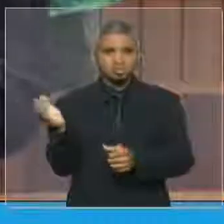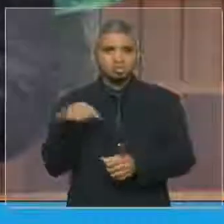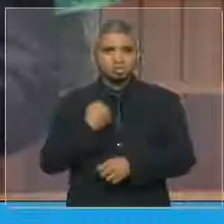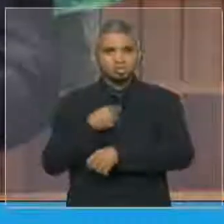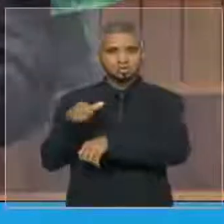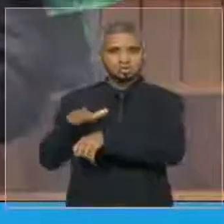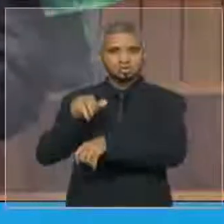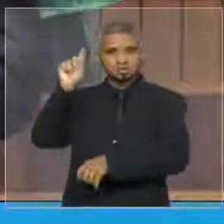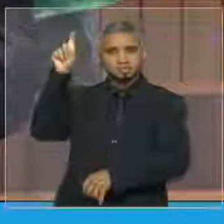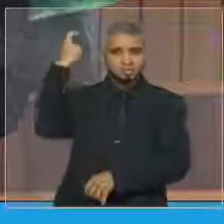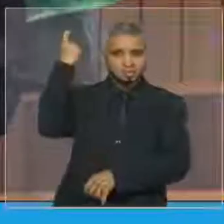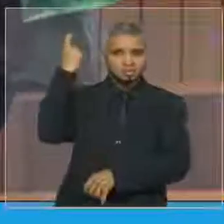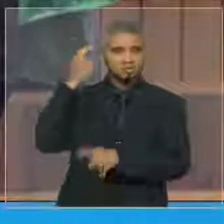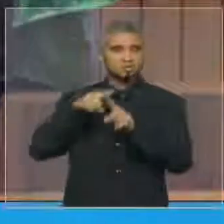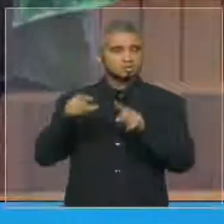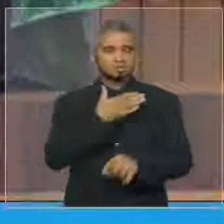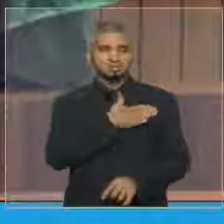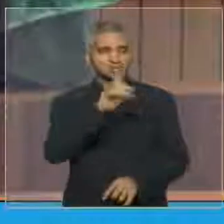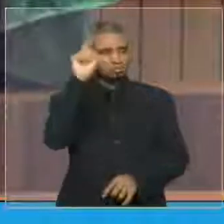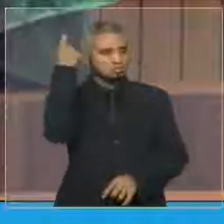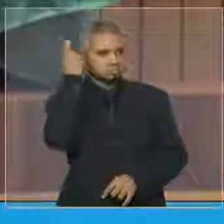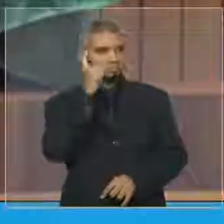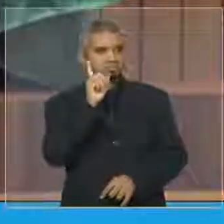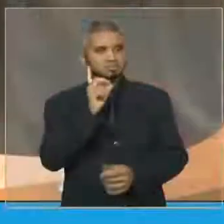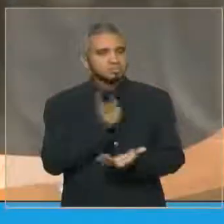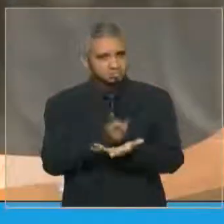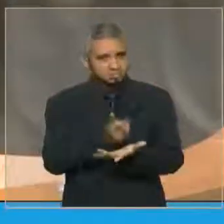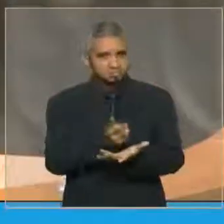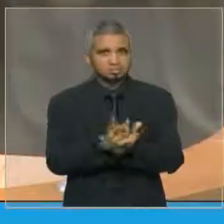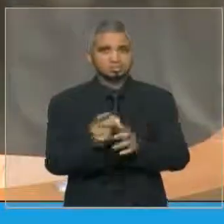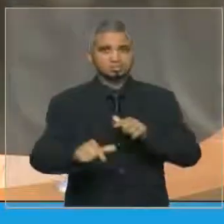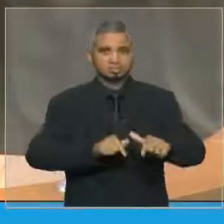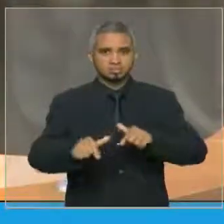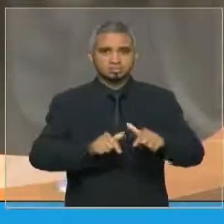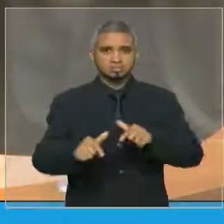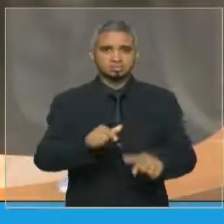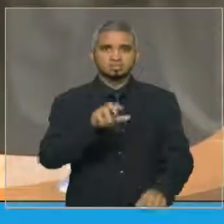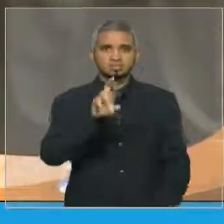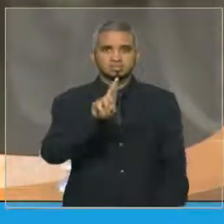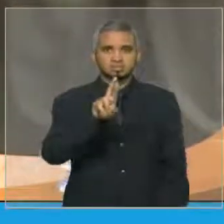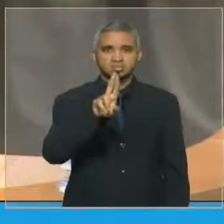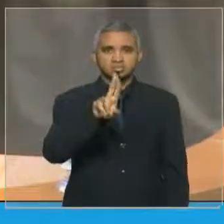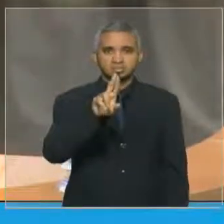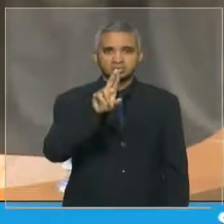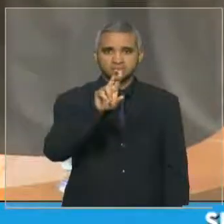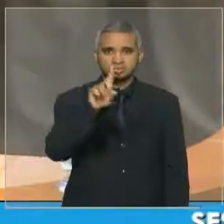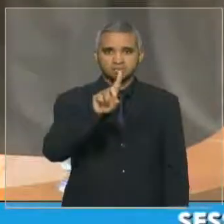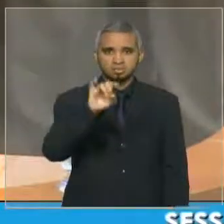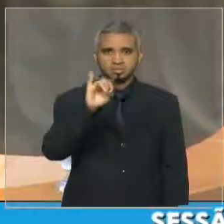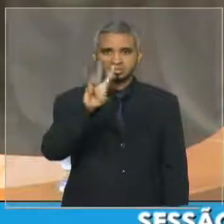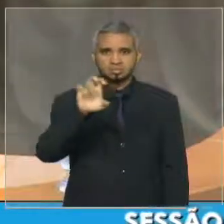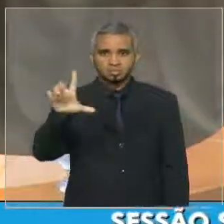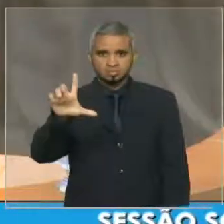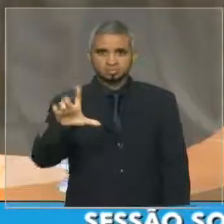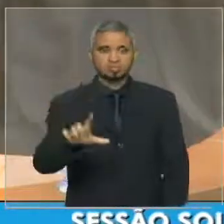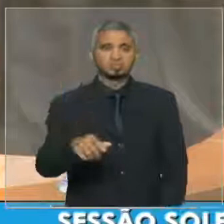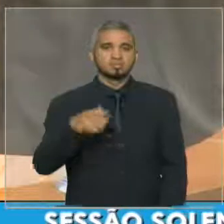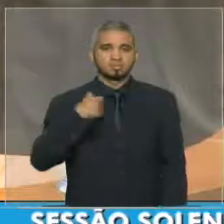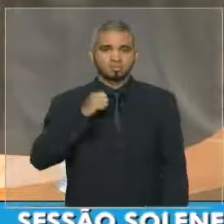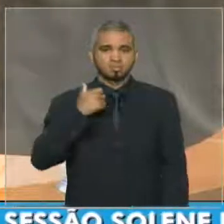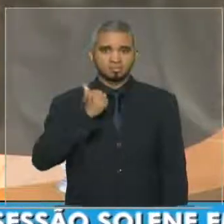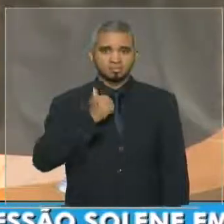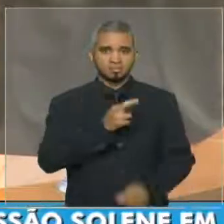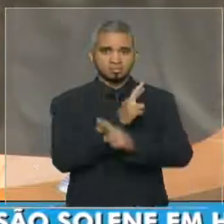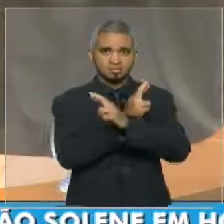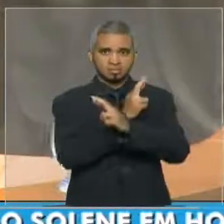Federal, senhor Roosevelt Aranha Saboia, ilustre delegado da Receita